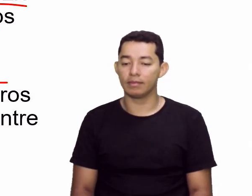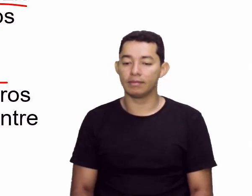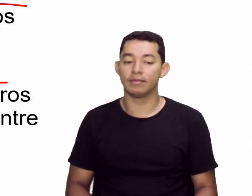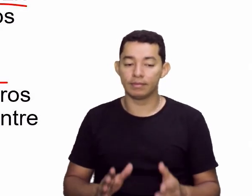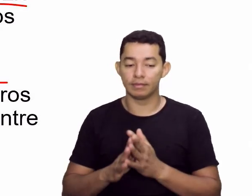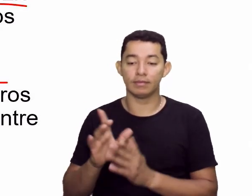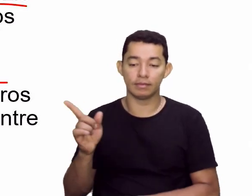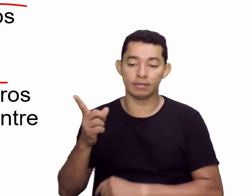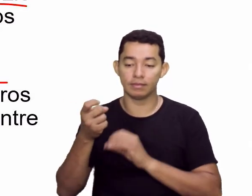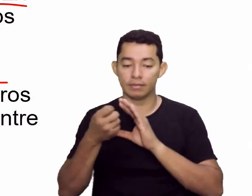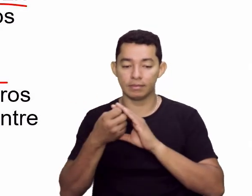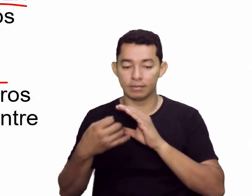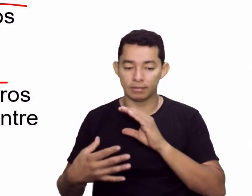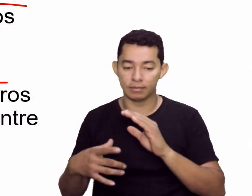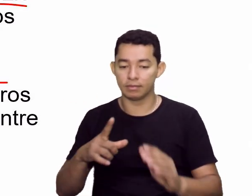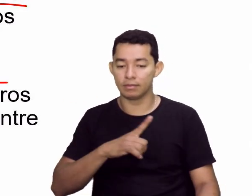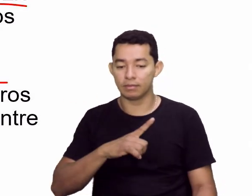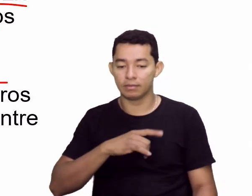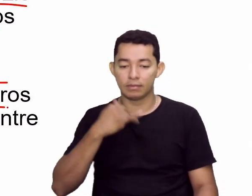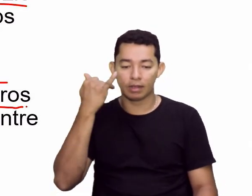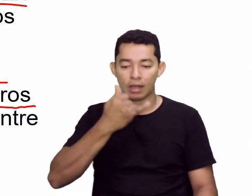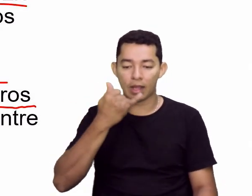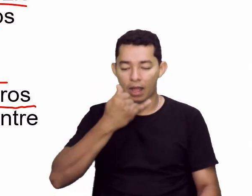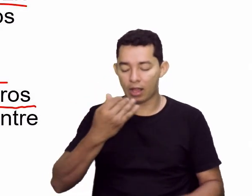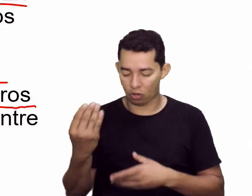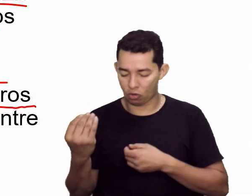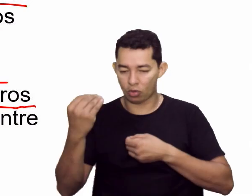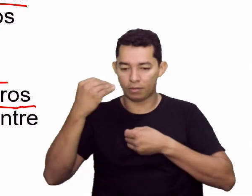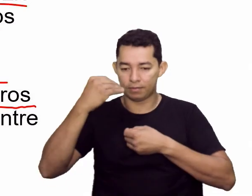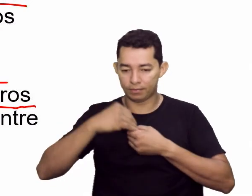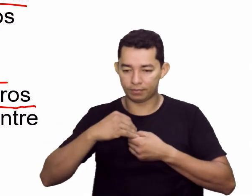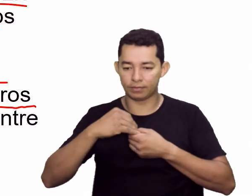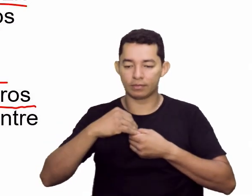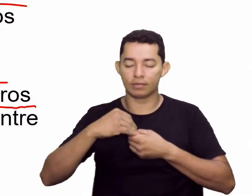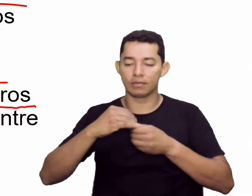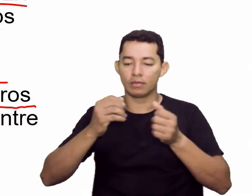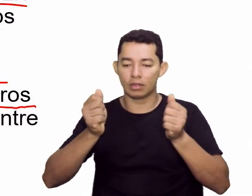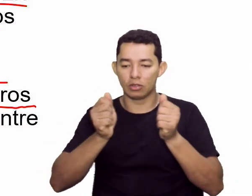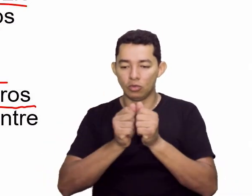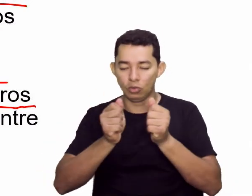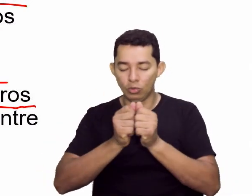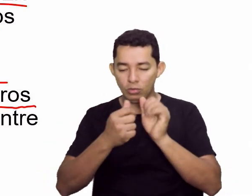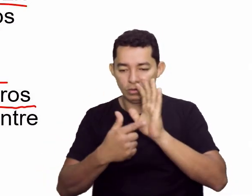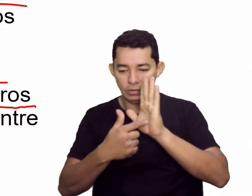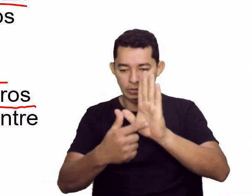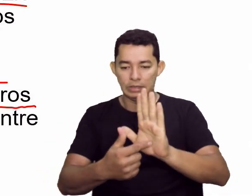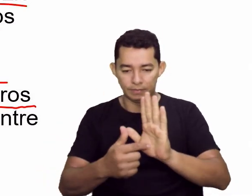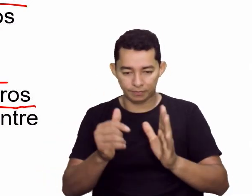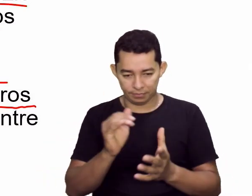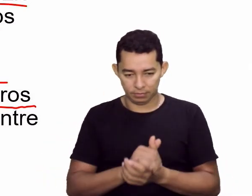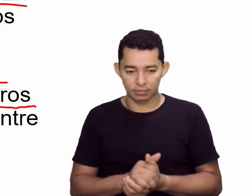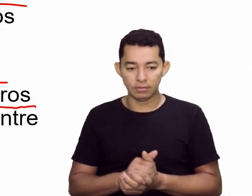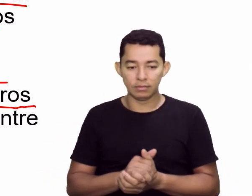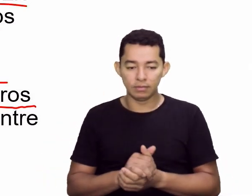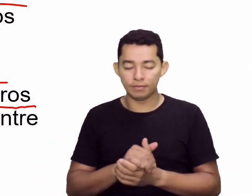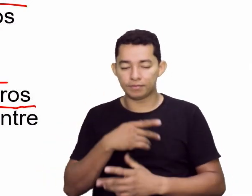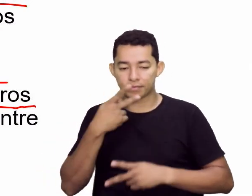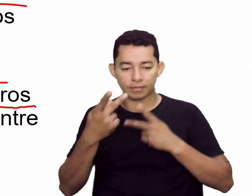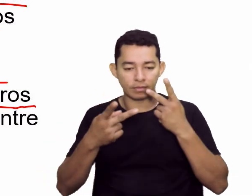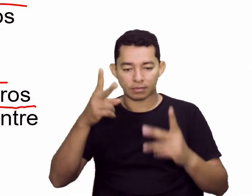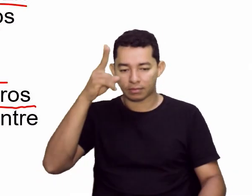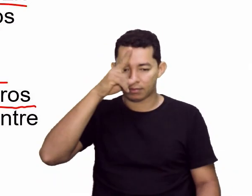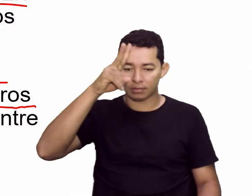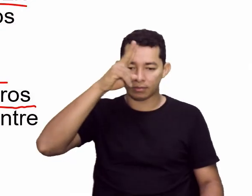Então, nessas características você tem as narrativas que incorporam números circenses, né? Números